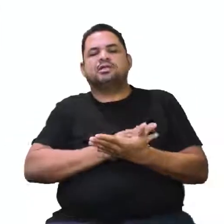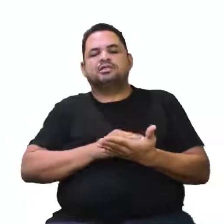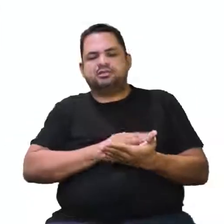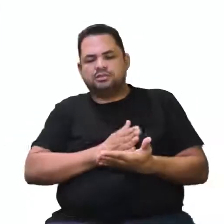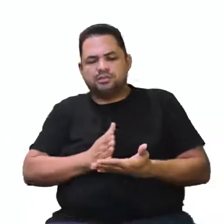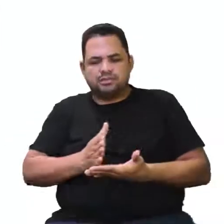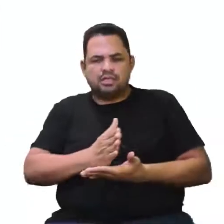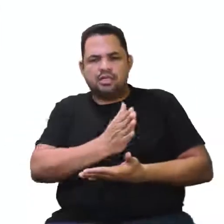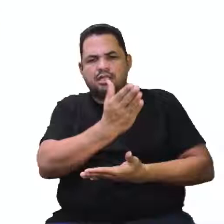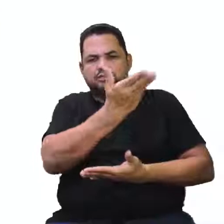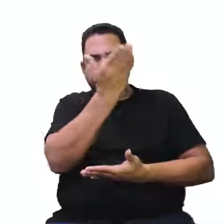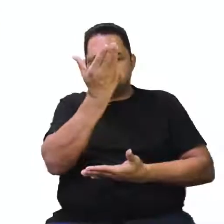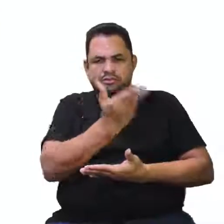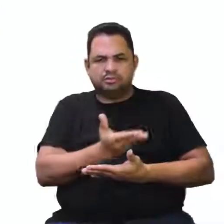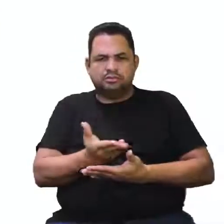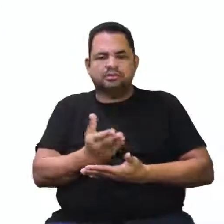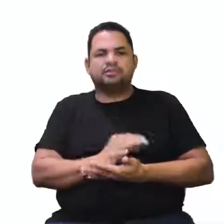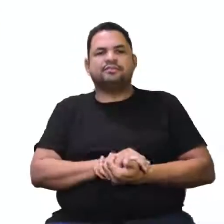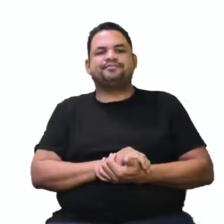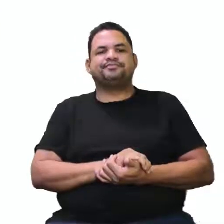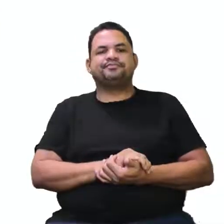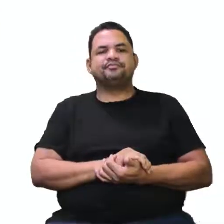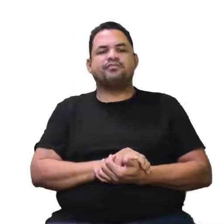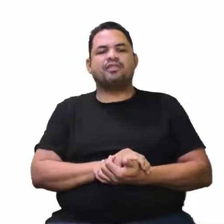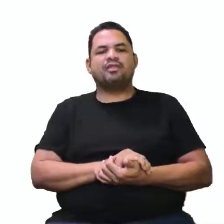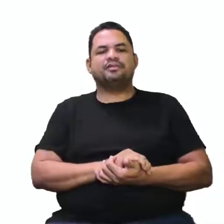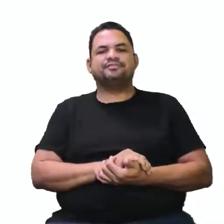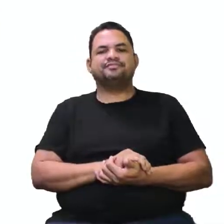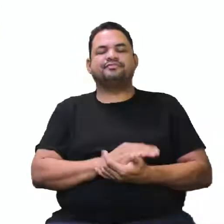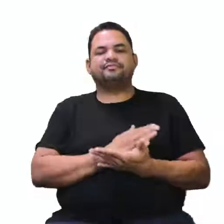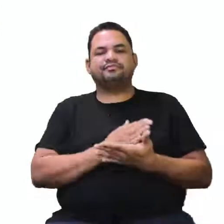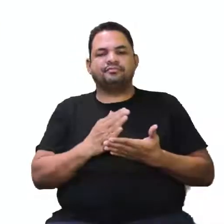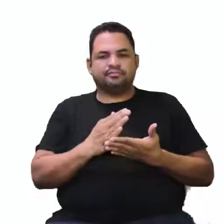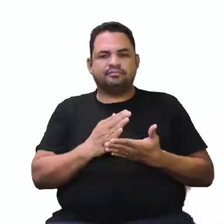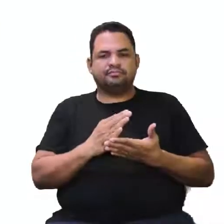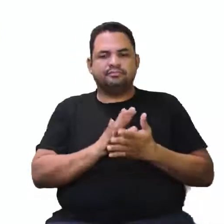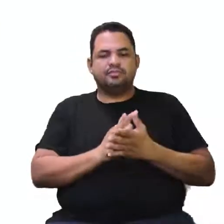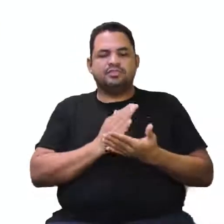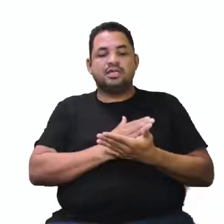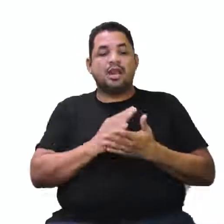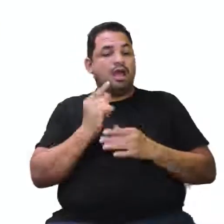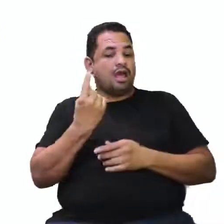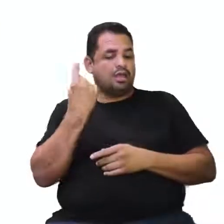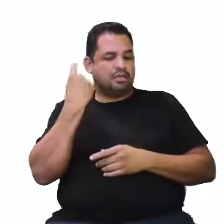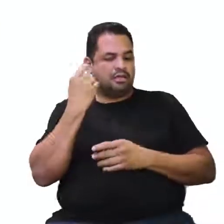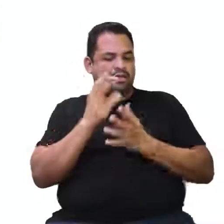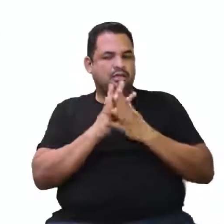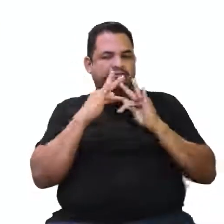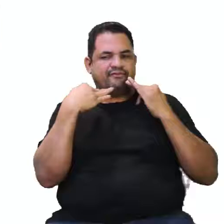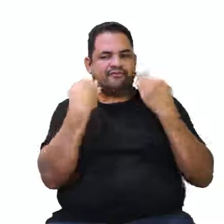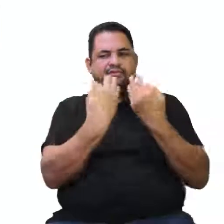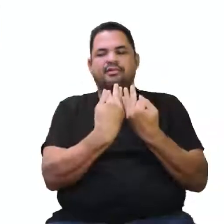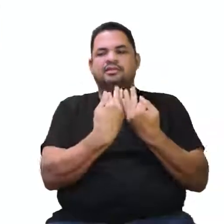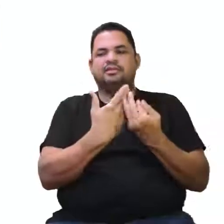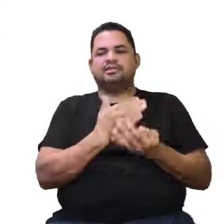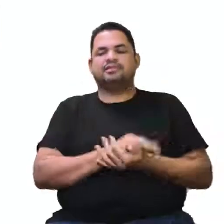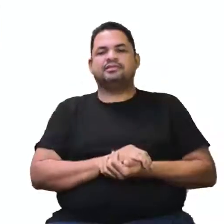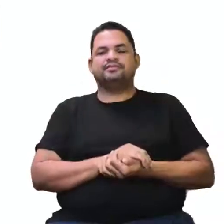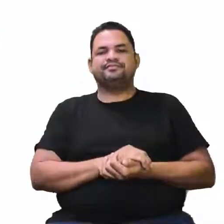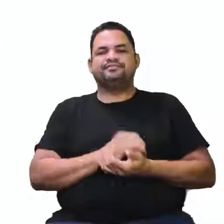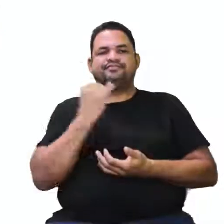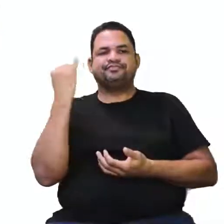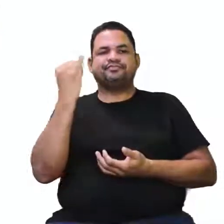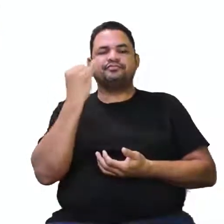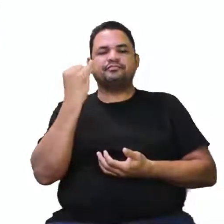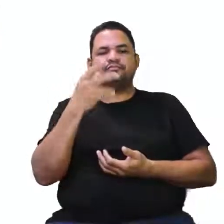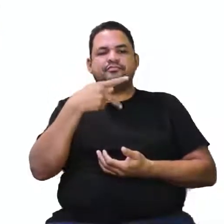aí por todos esses campos aqui, gente, tá? E começa lá pela família. E é interessante destacar aí,